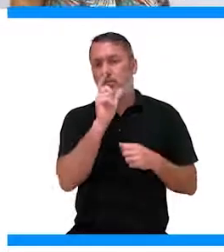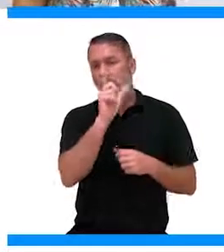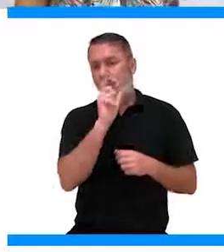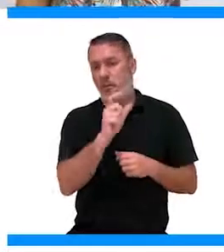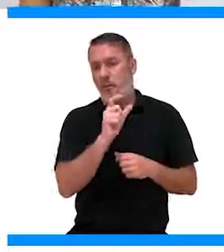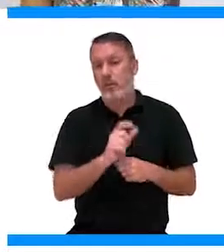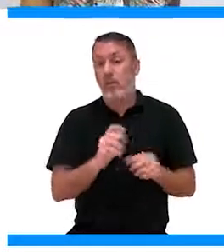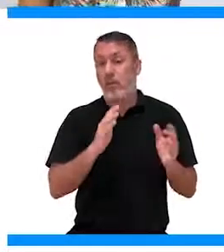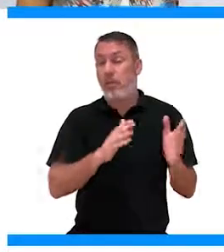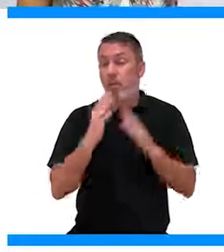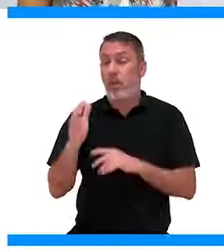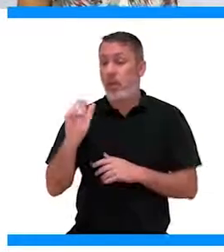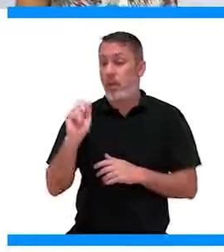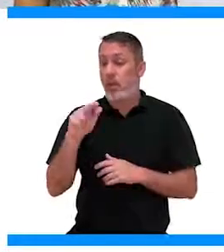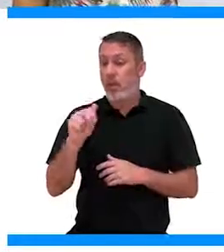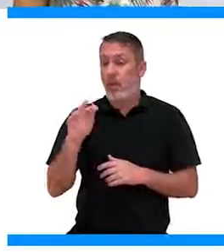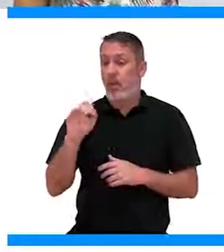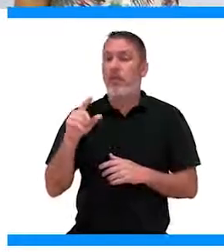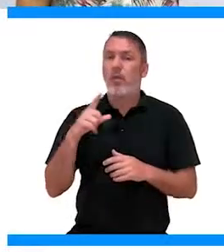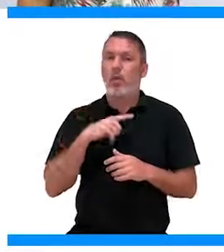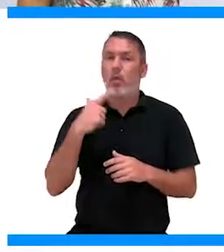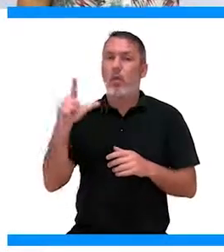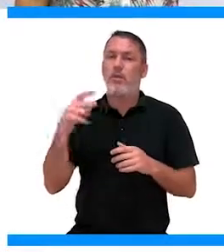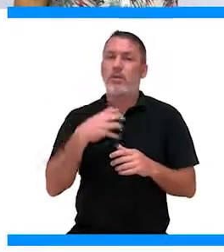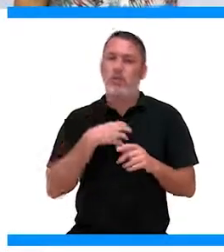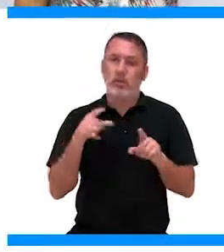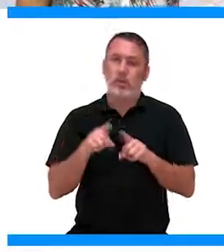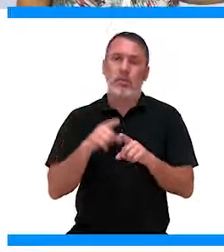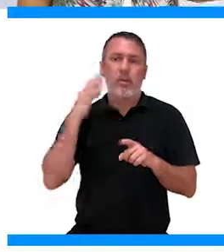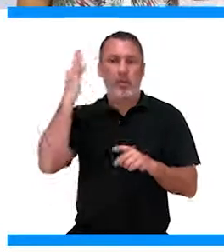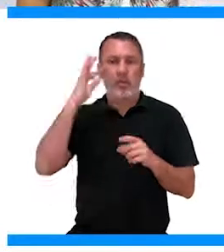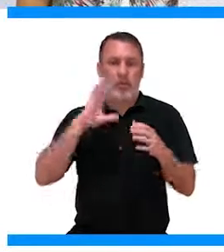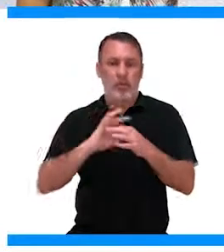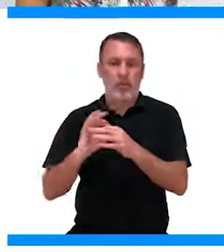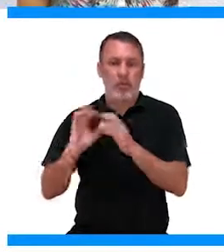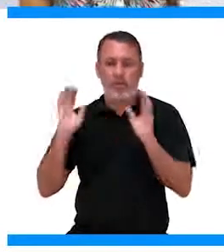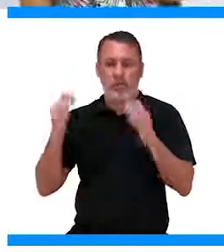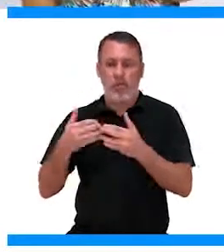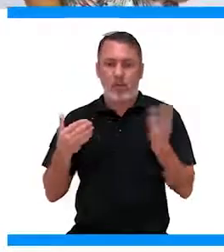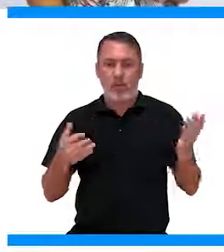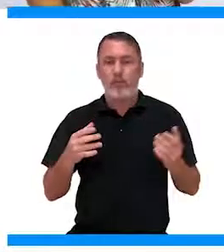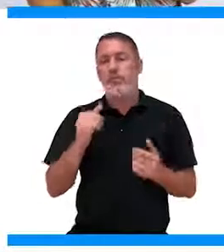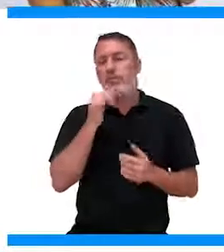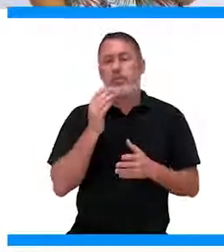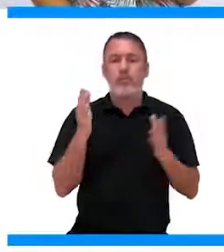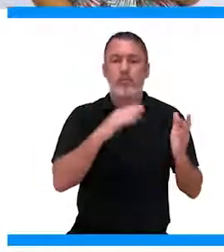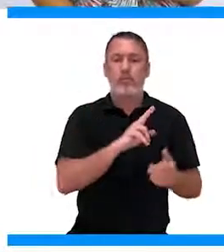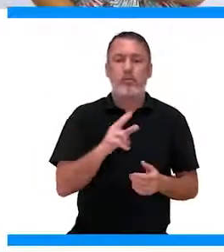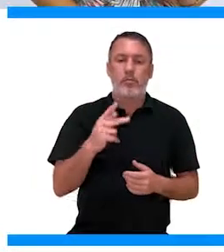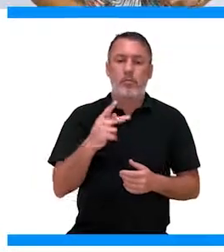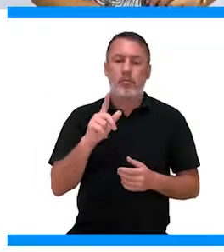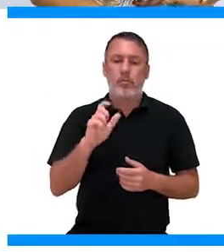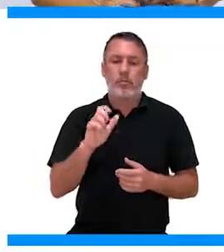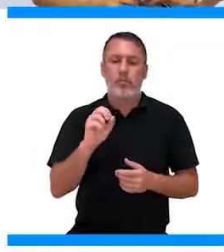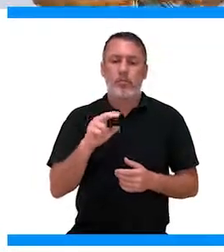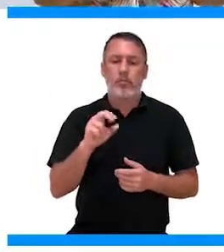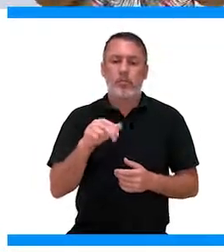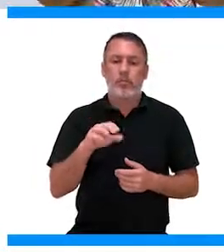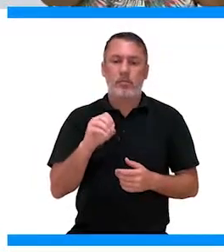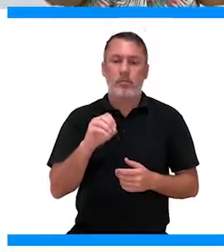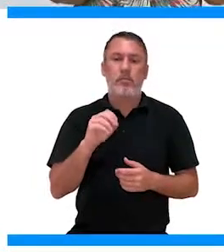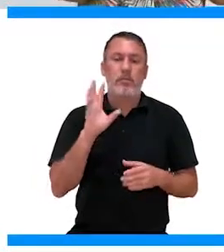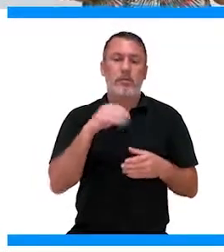mas a anáfora também pode ter outros sentidos de acordo com outras teorias, mas aqui a gente vai focar só nisso aí. Bom,